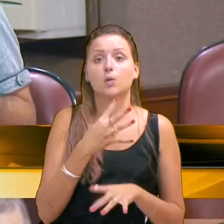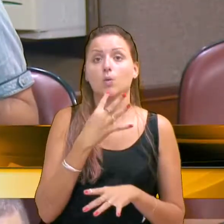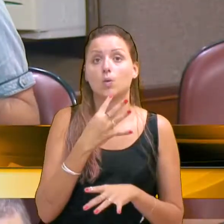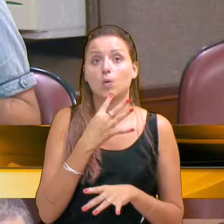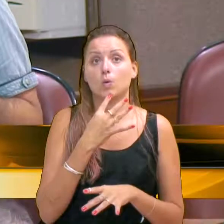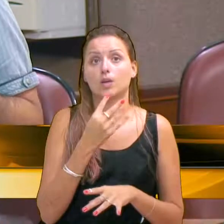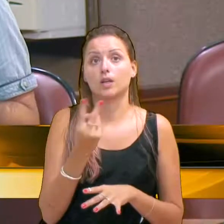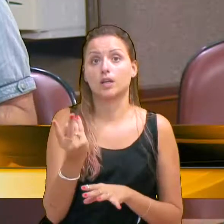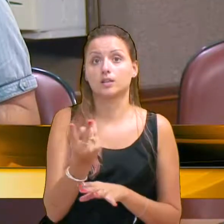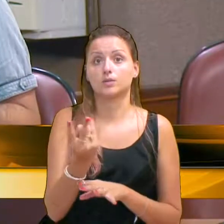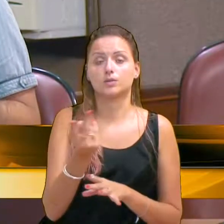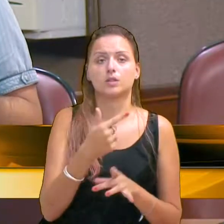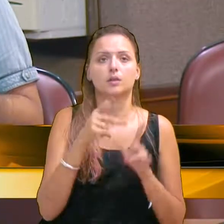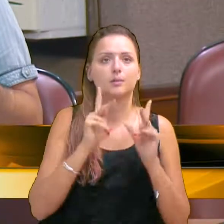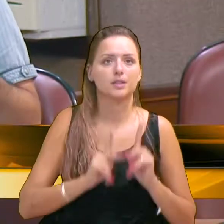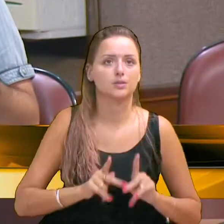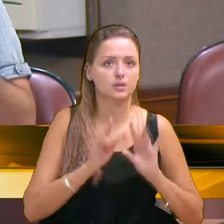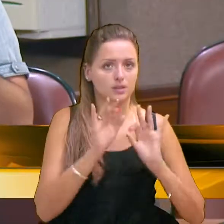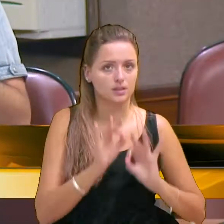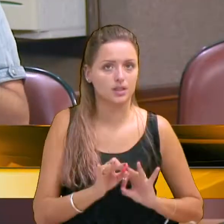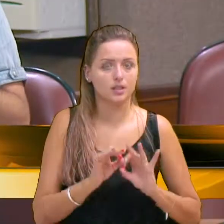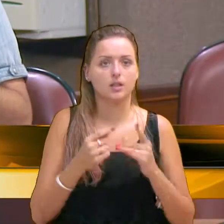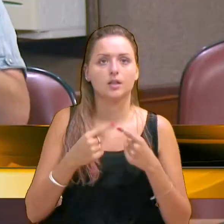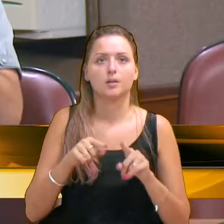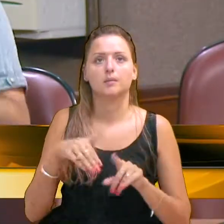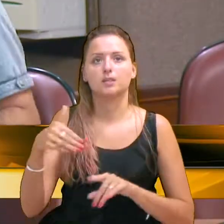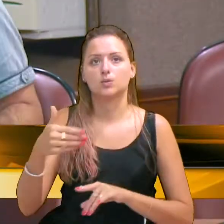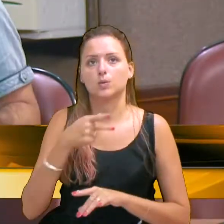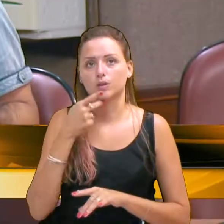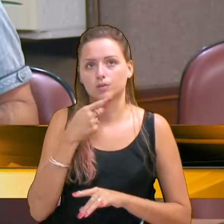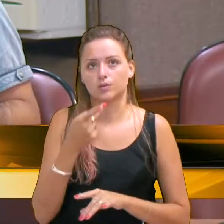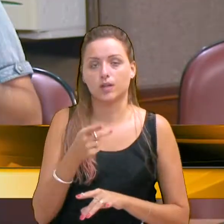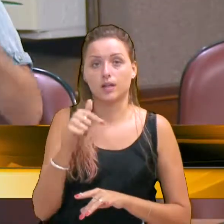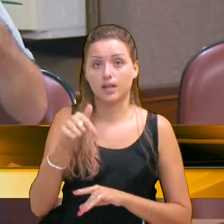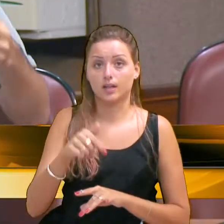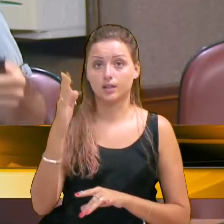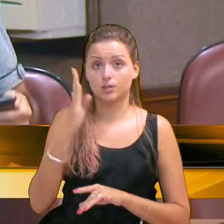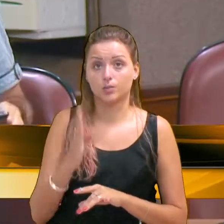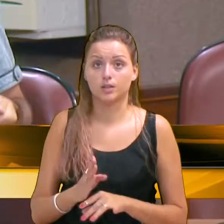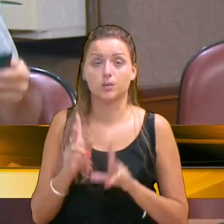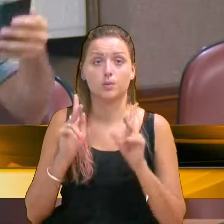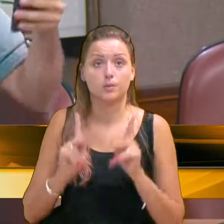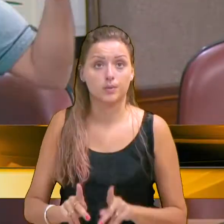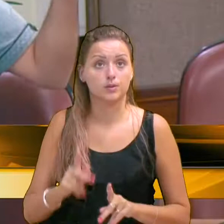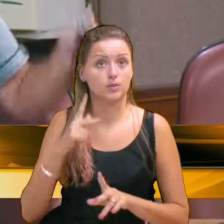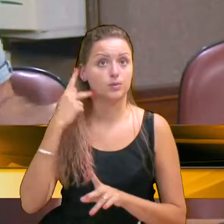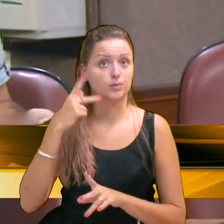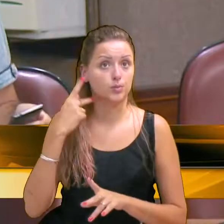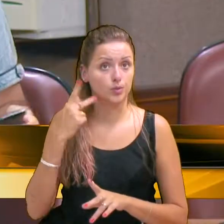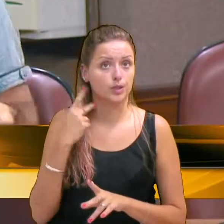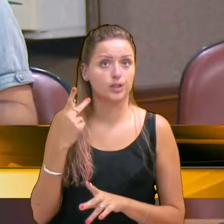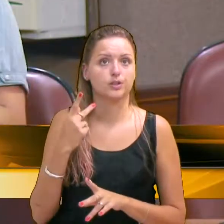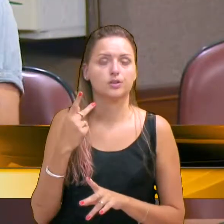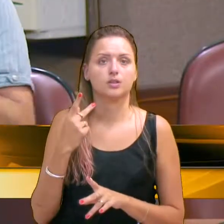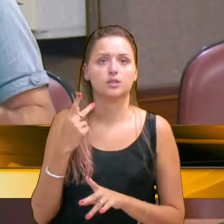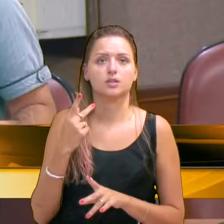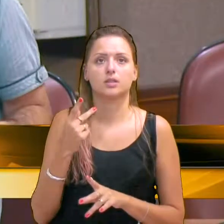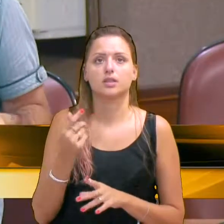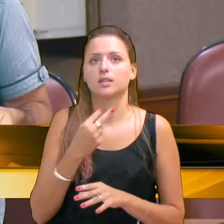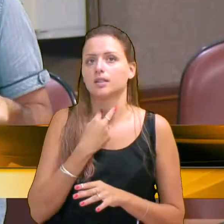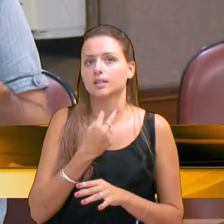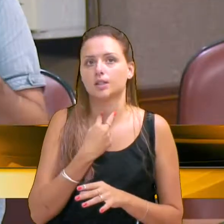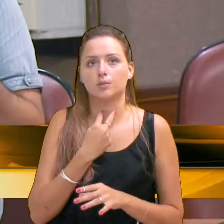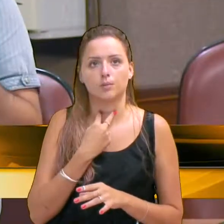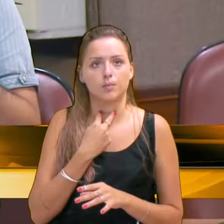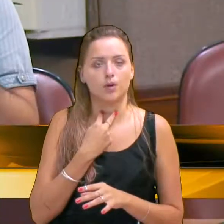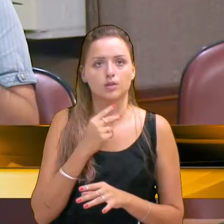e de Bado, umas pessoas íntegras, mas quando a gente fala do nosso Brasil, de pessoas políticas que ocupam cargos parlamentares, isso a gente não pode deixar de